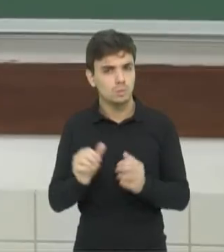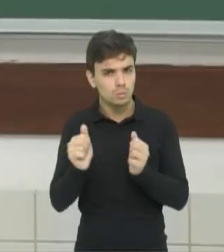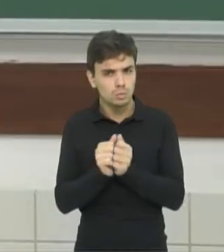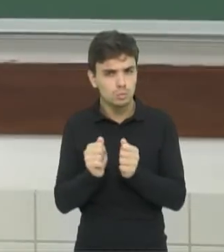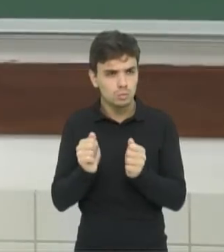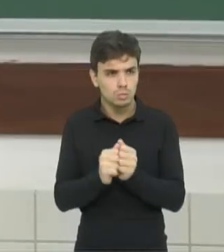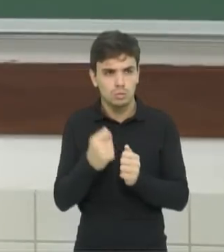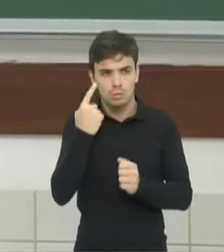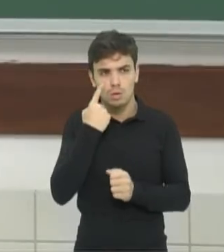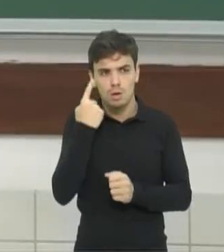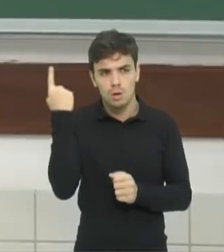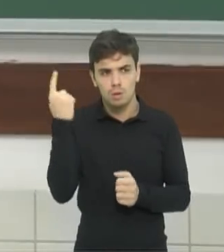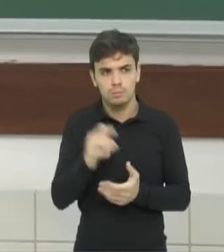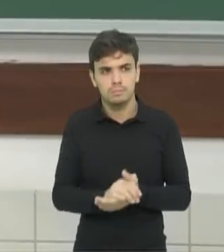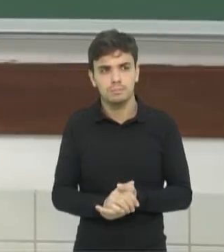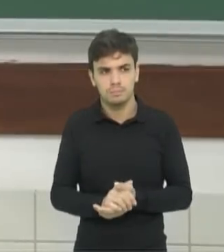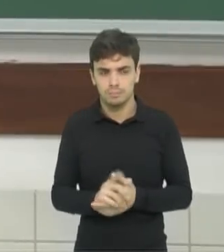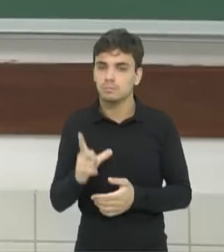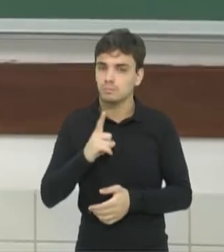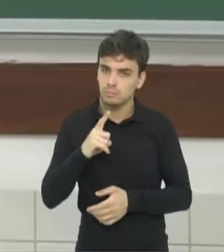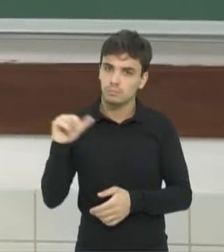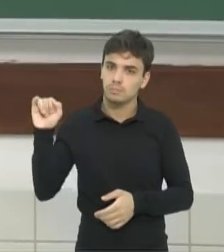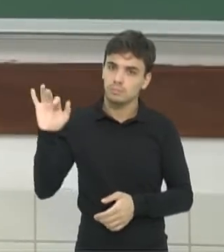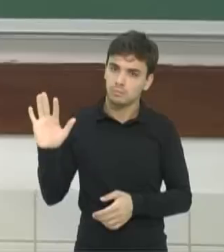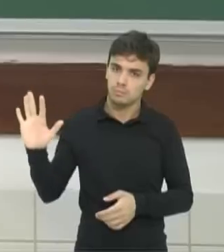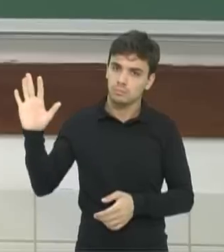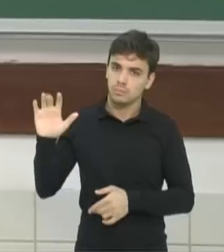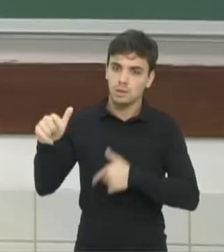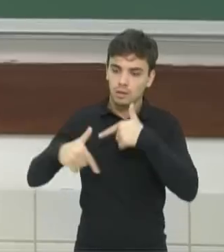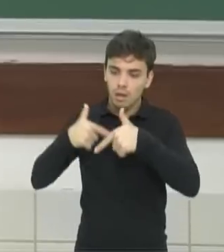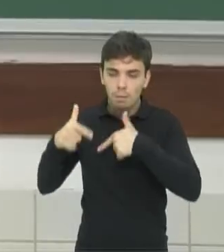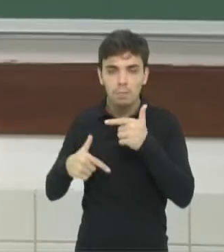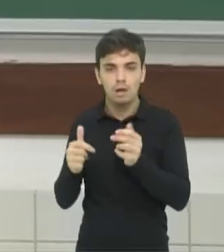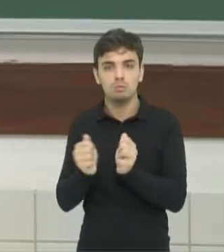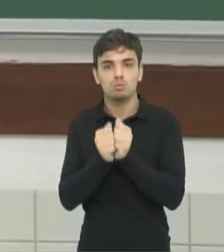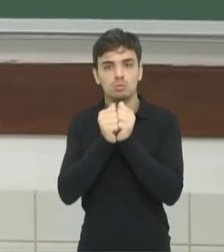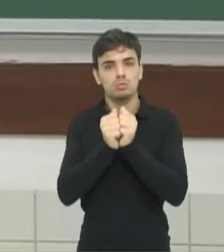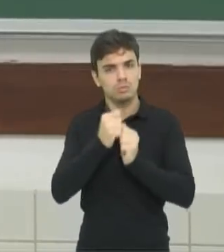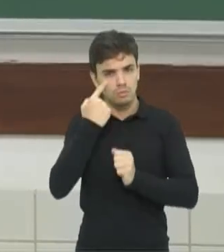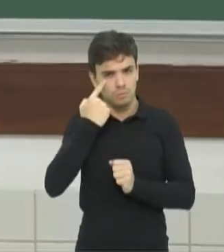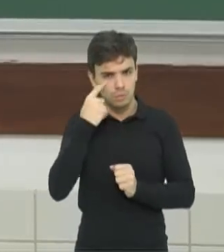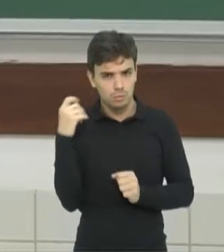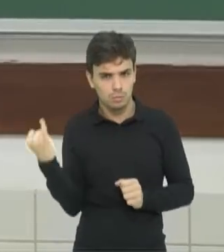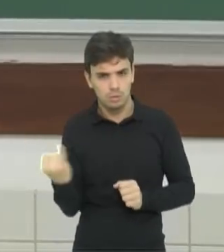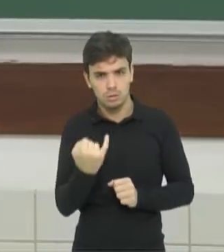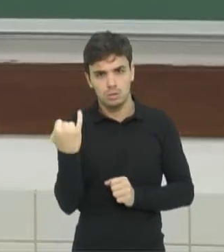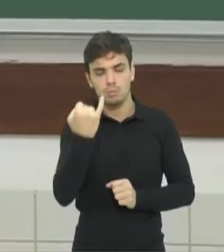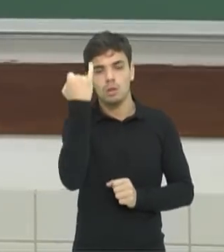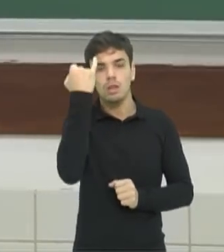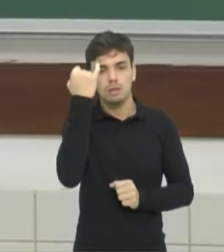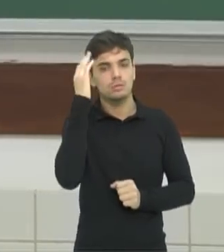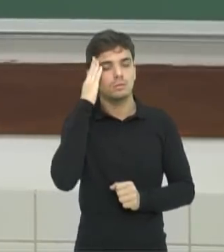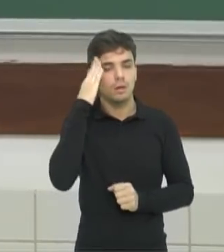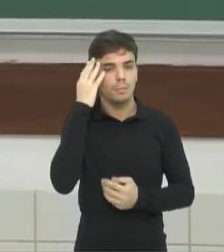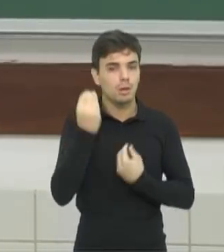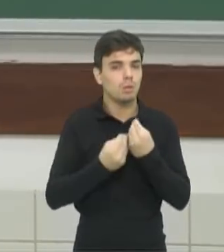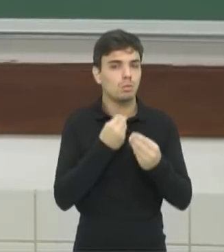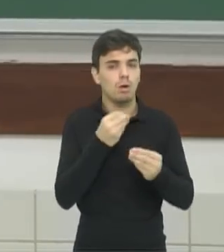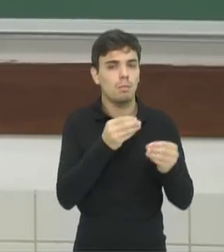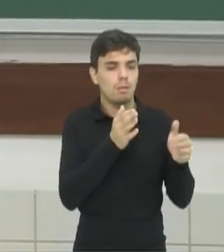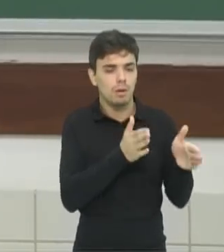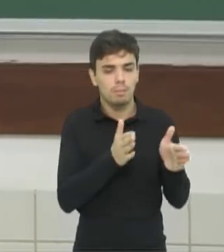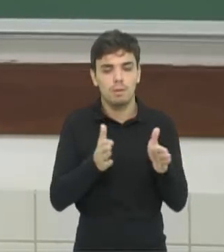ali a figura, mas tem sim a foto dos dois trabalhando juntos. Então imagine que importante, né? A gente saber realmente essa sequência